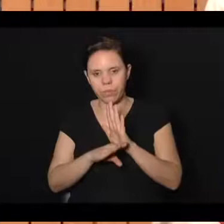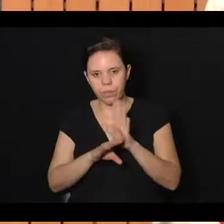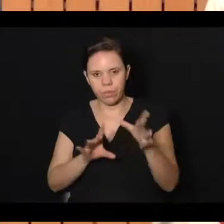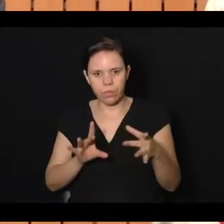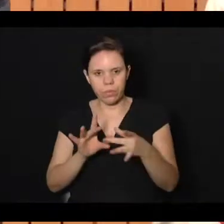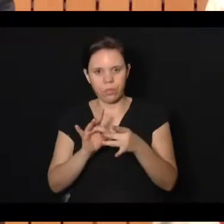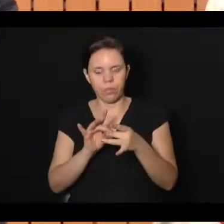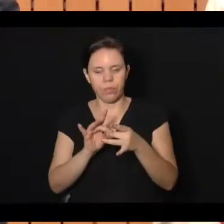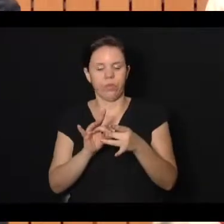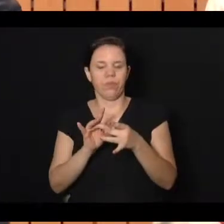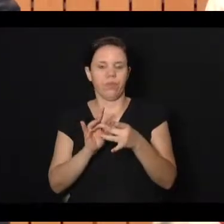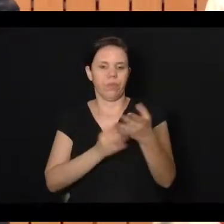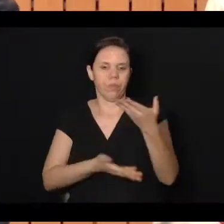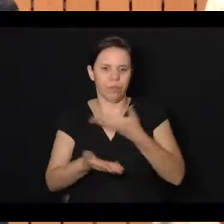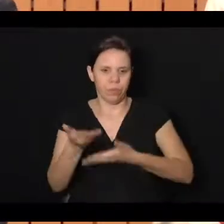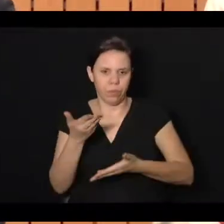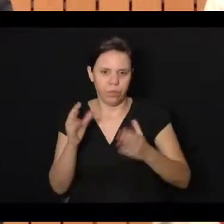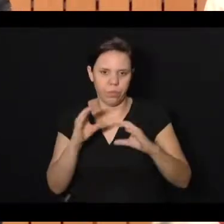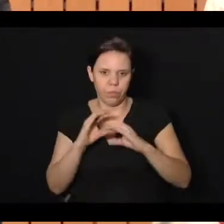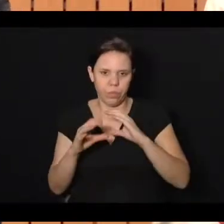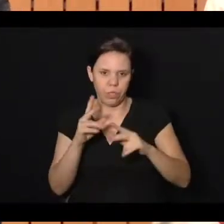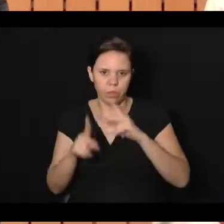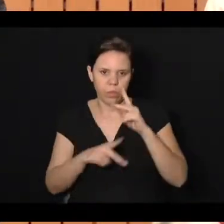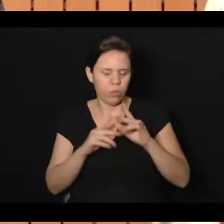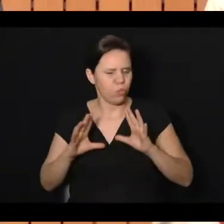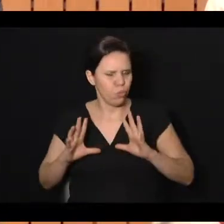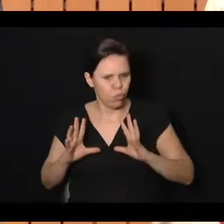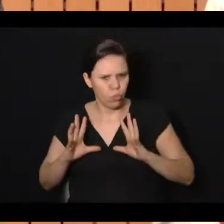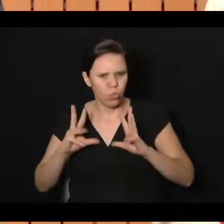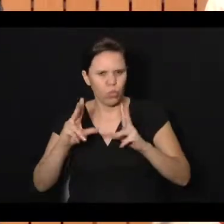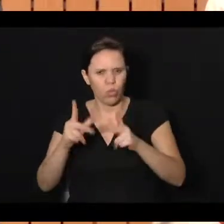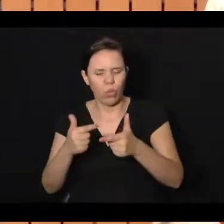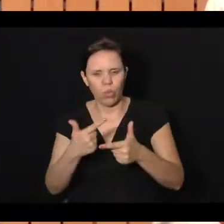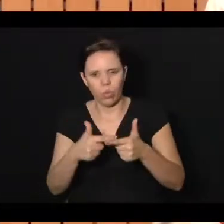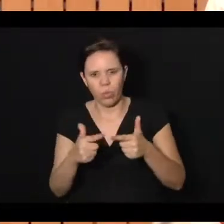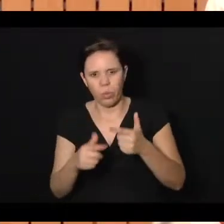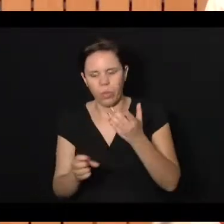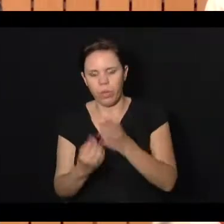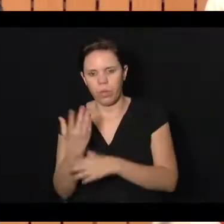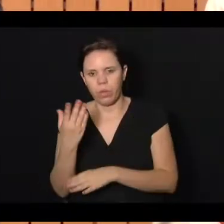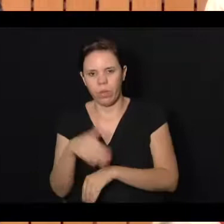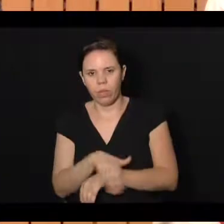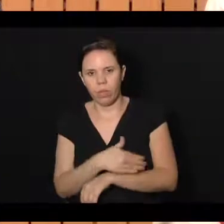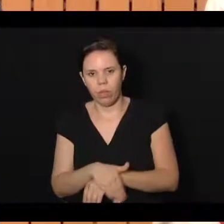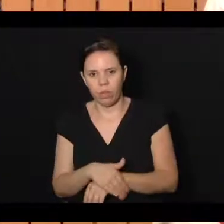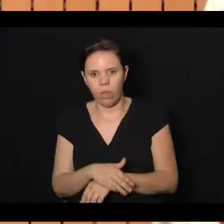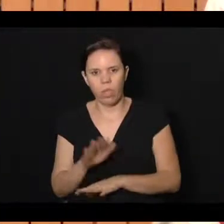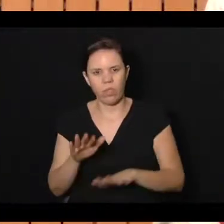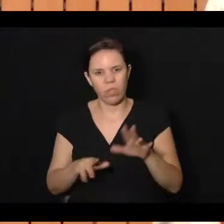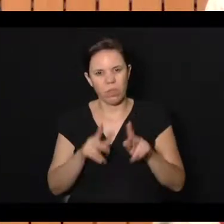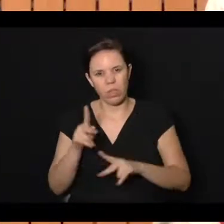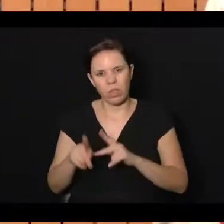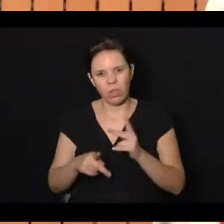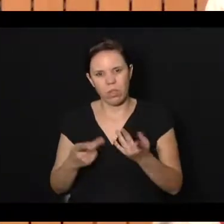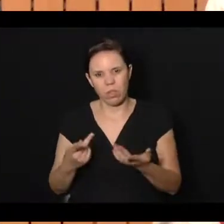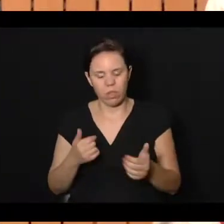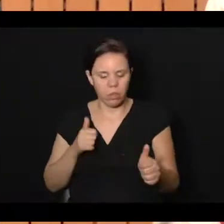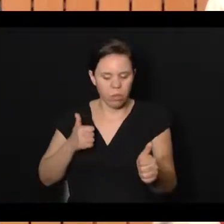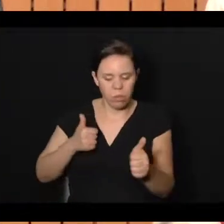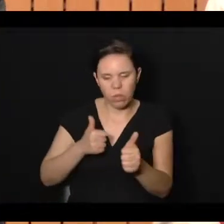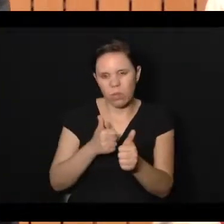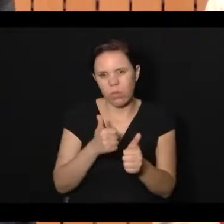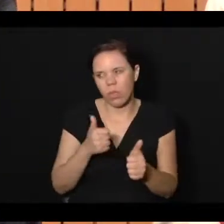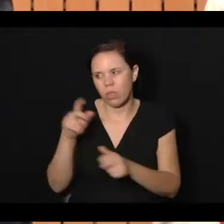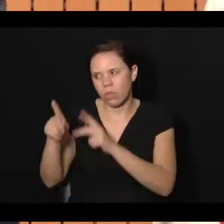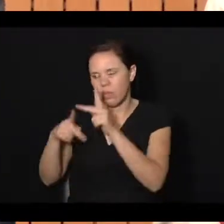todo o outro contexto porque alguma coisa está clara a população de rua é que no geral as pessoas têm muito receio de se aproximar da população de rua